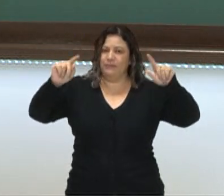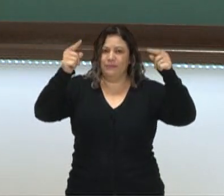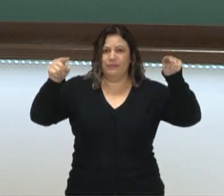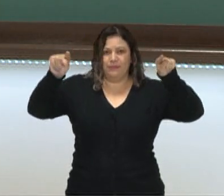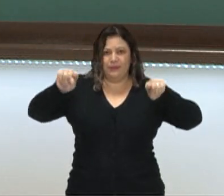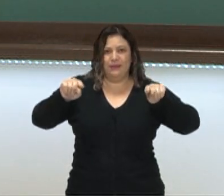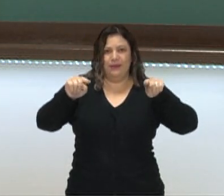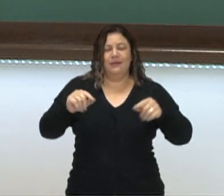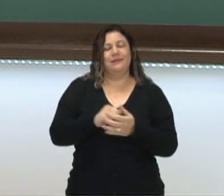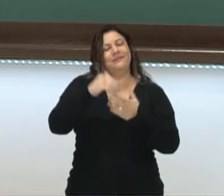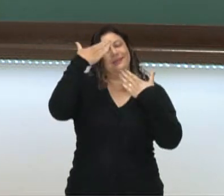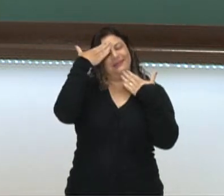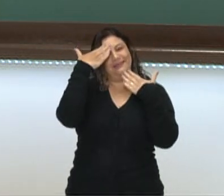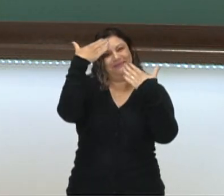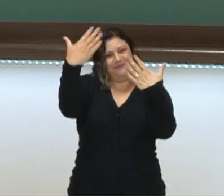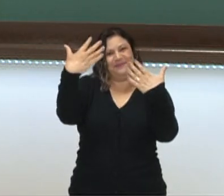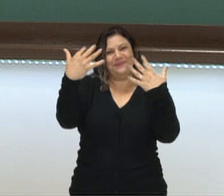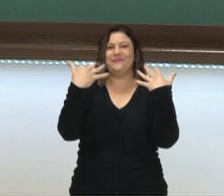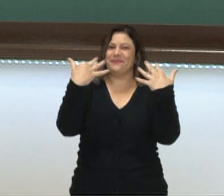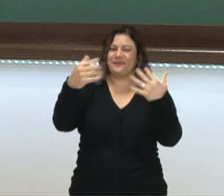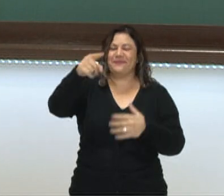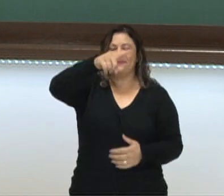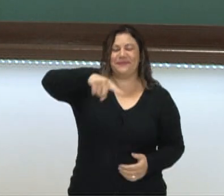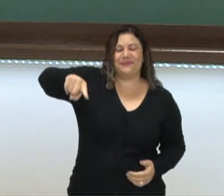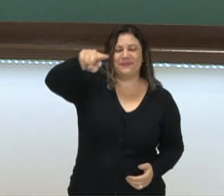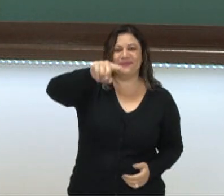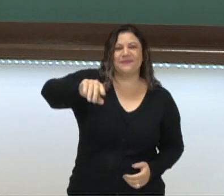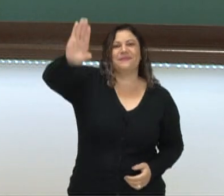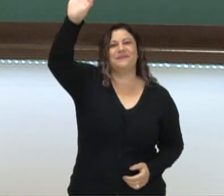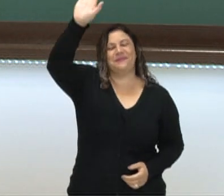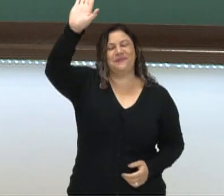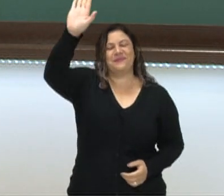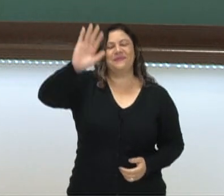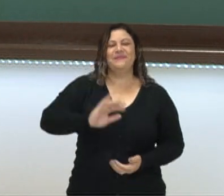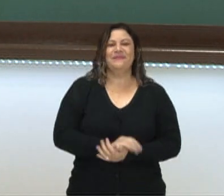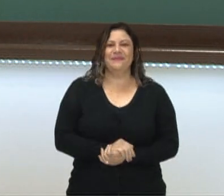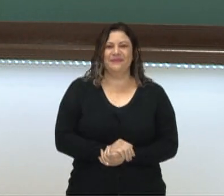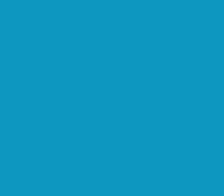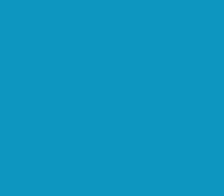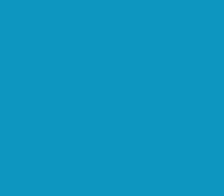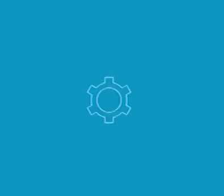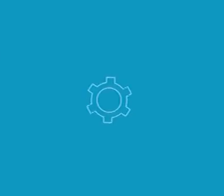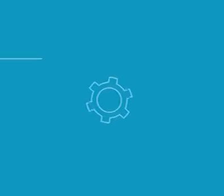e chaves. Agradeço aí pela sua participação e até a próxima aula.